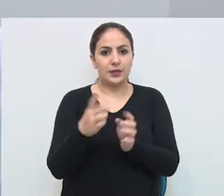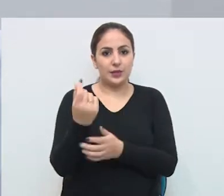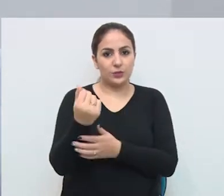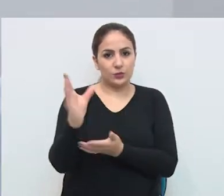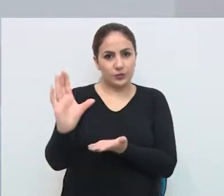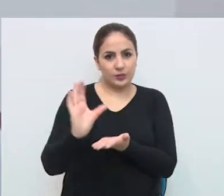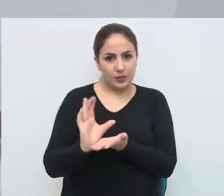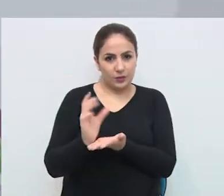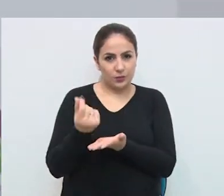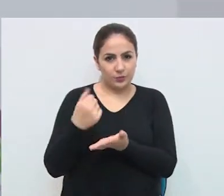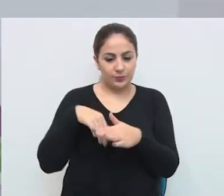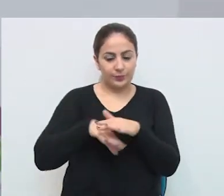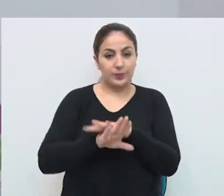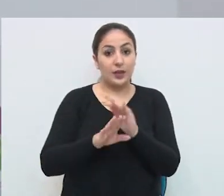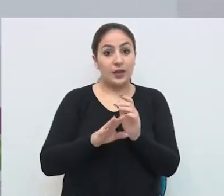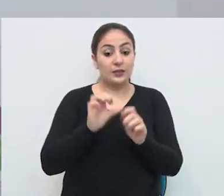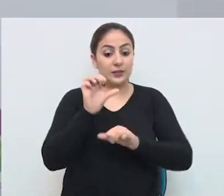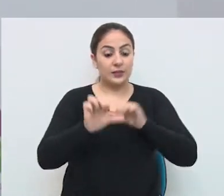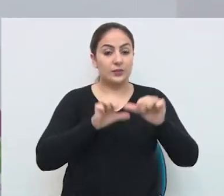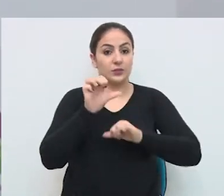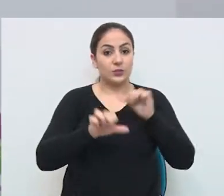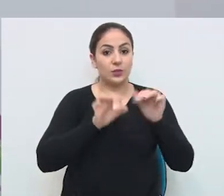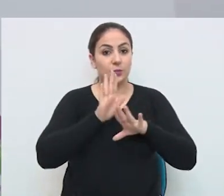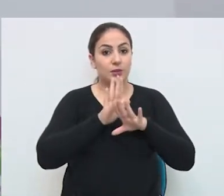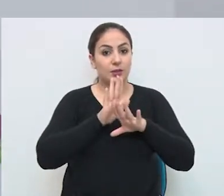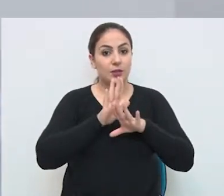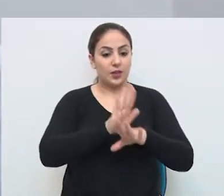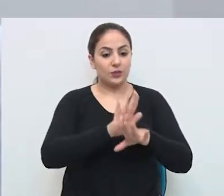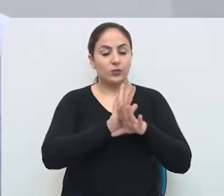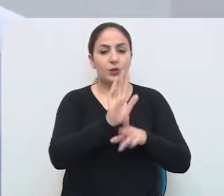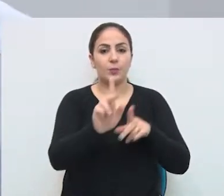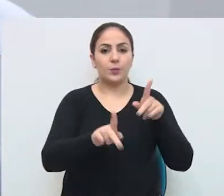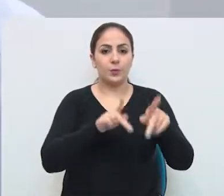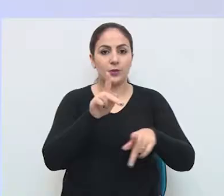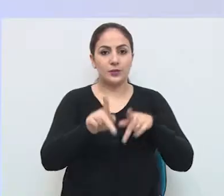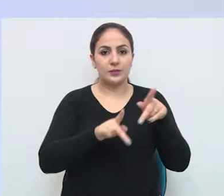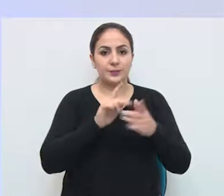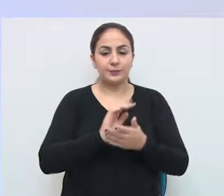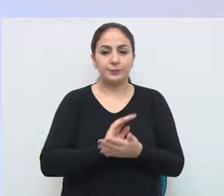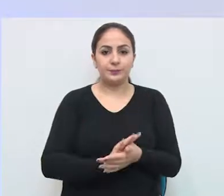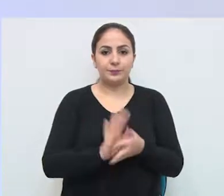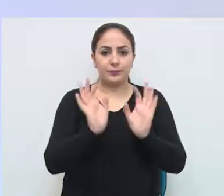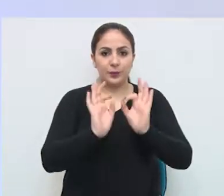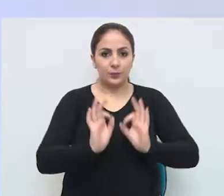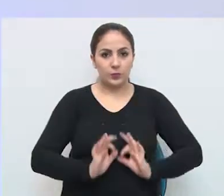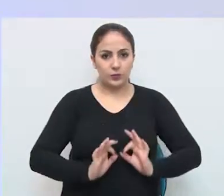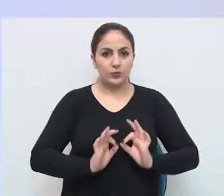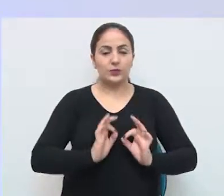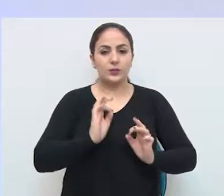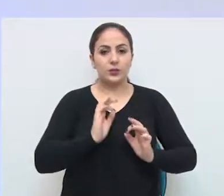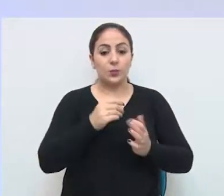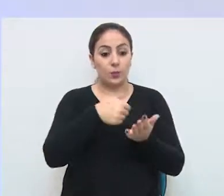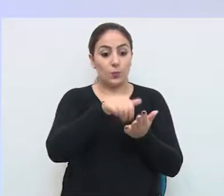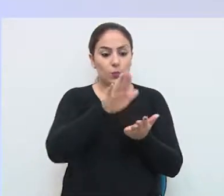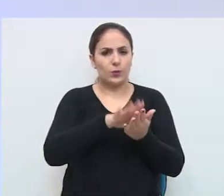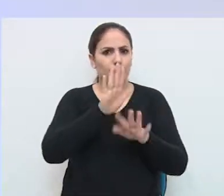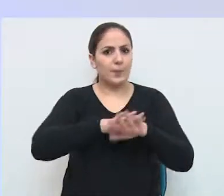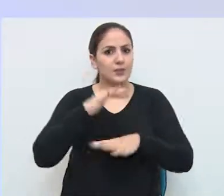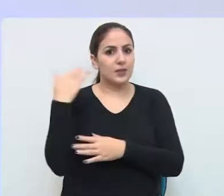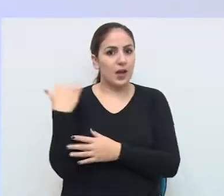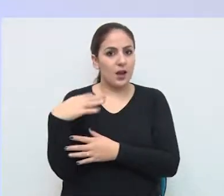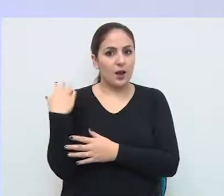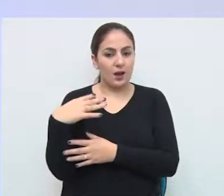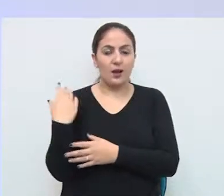os recursos arrecadados se transformem em benefícios para a população. O projeto estabelece multas mais